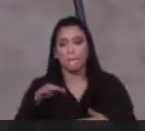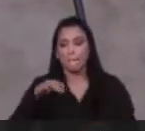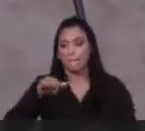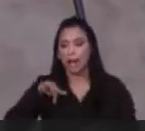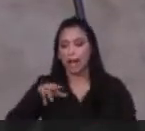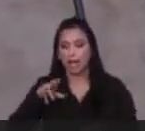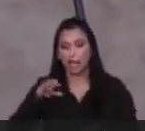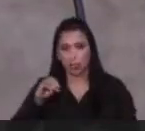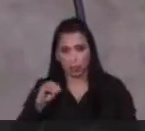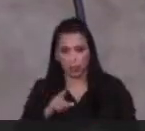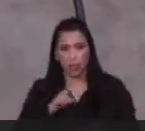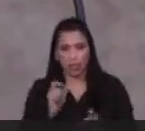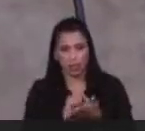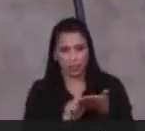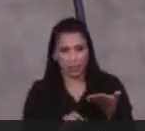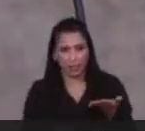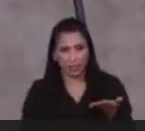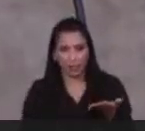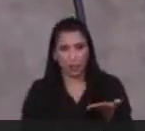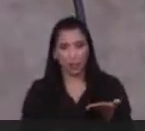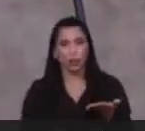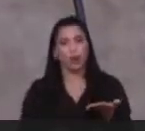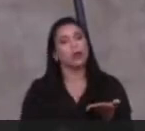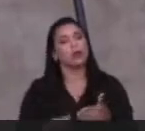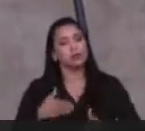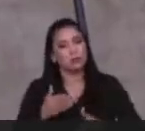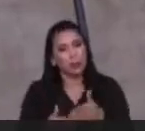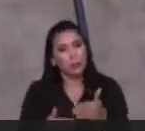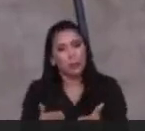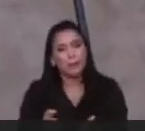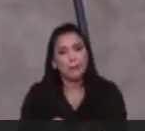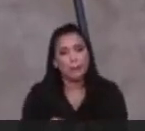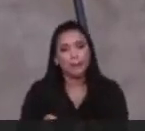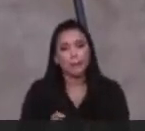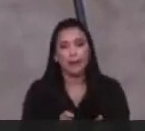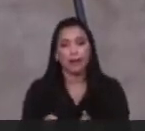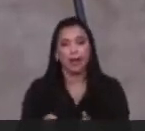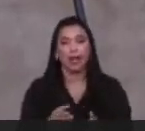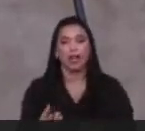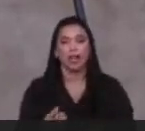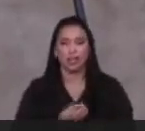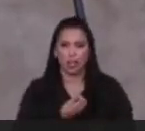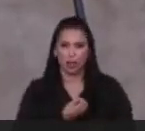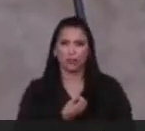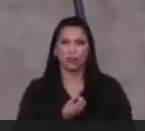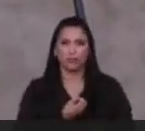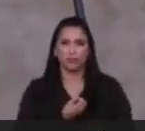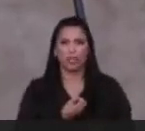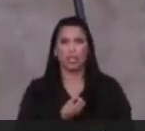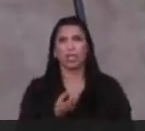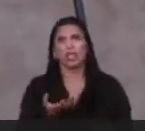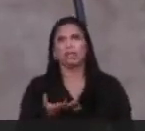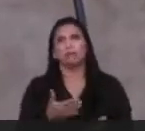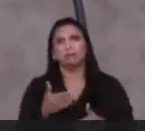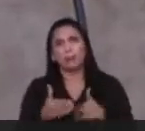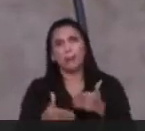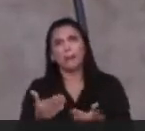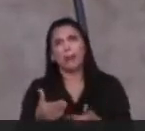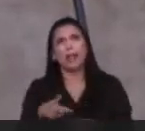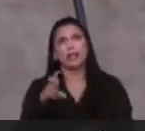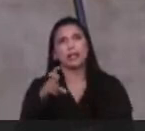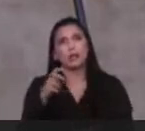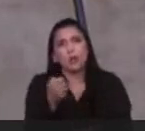caminho. E assim, no exercício da magistratura, caminhei ao longo de quase